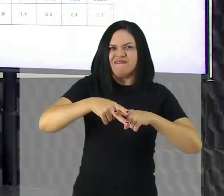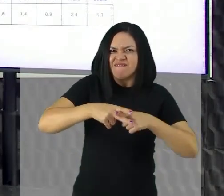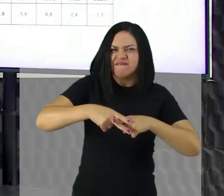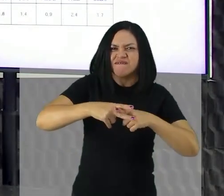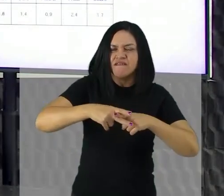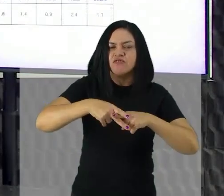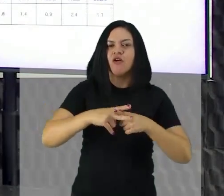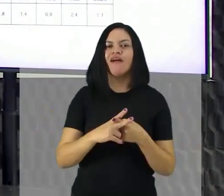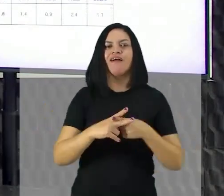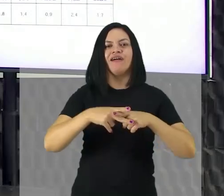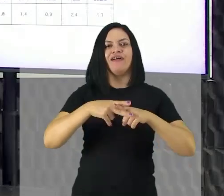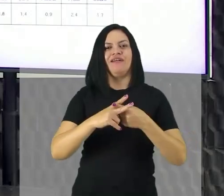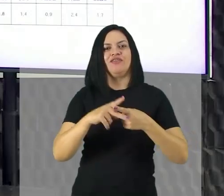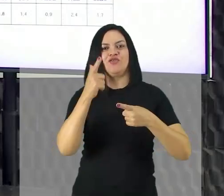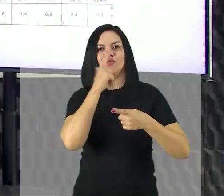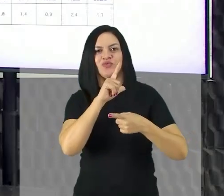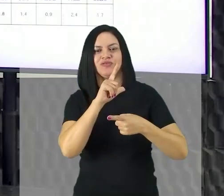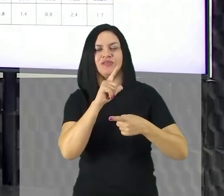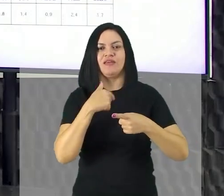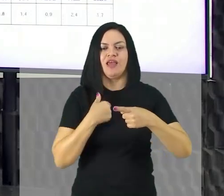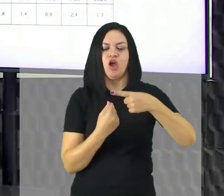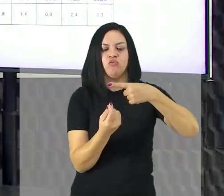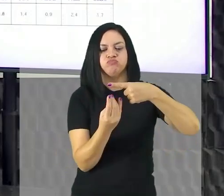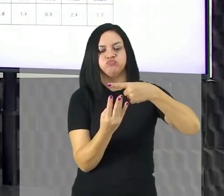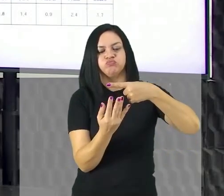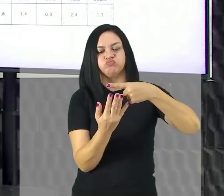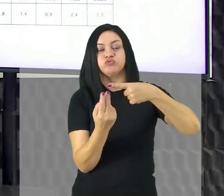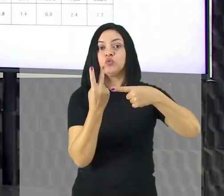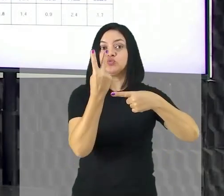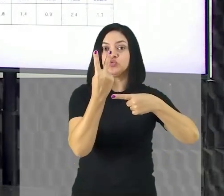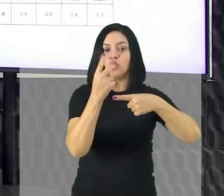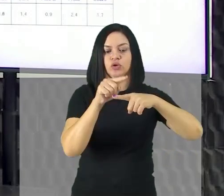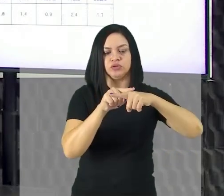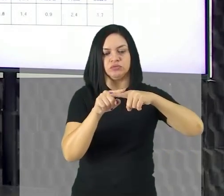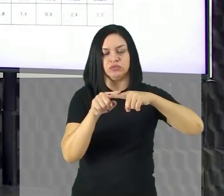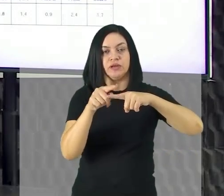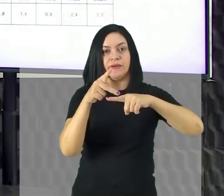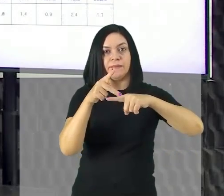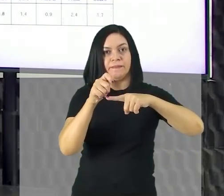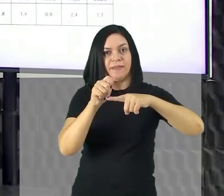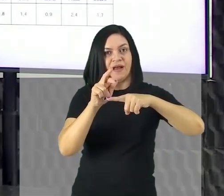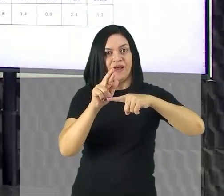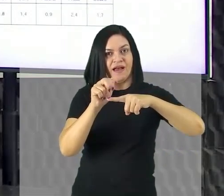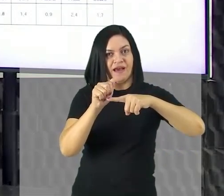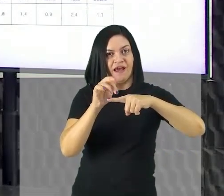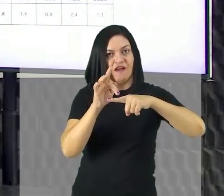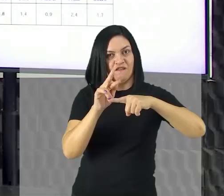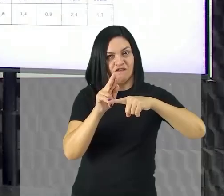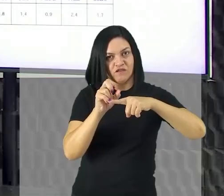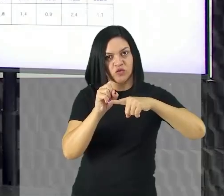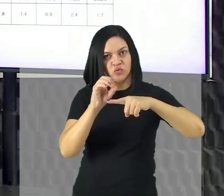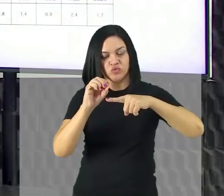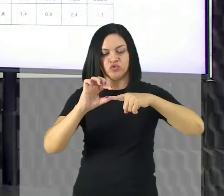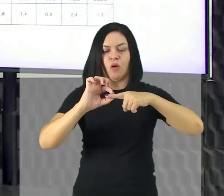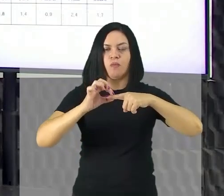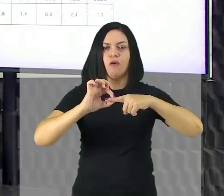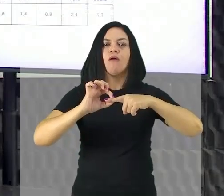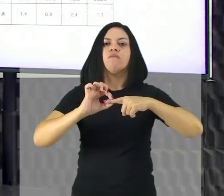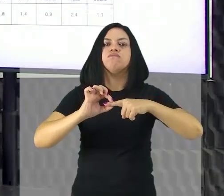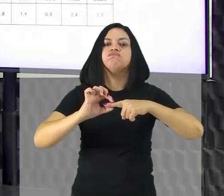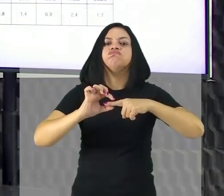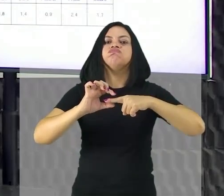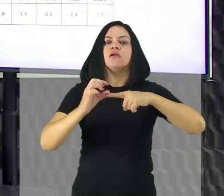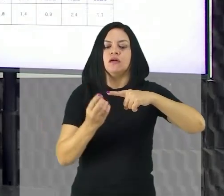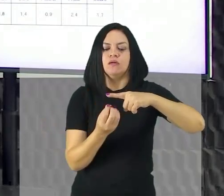com facilidade, e ao aquecer os dois, a porca e o parafuso vão dilatar. Para que